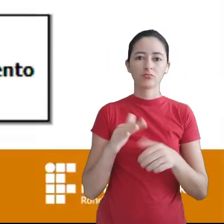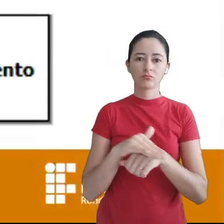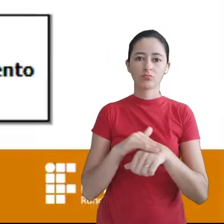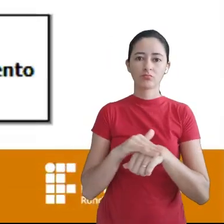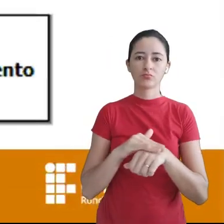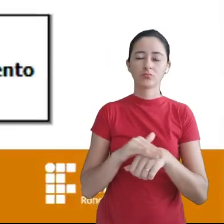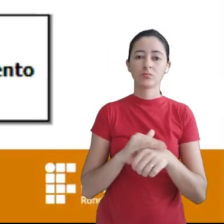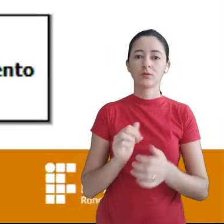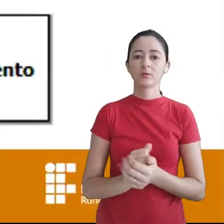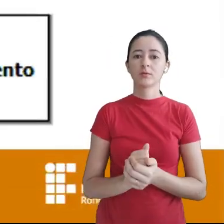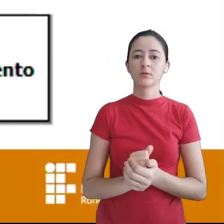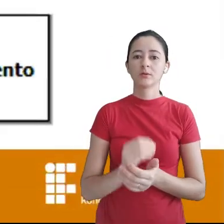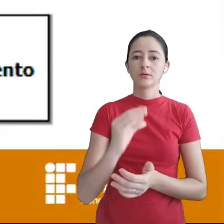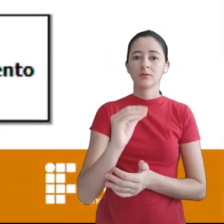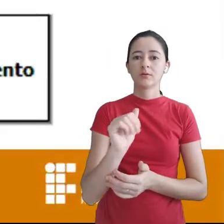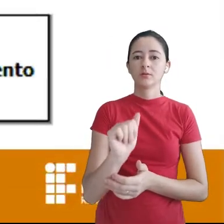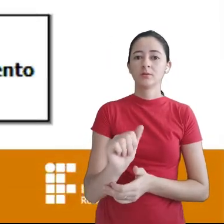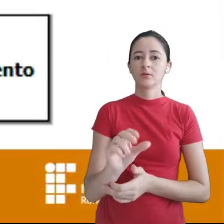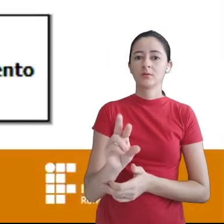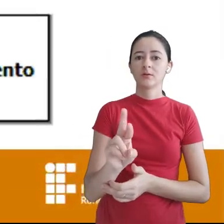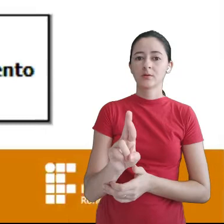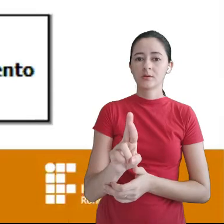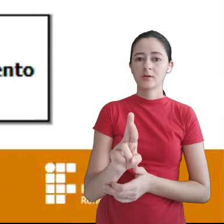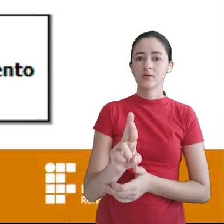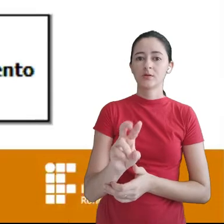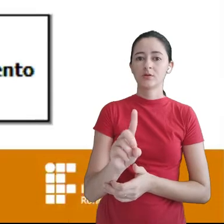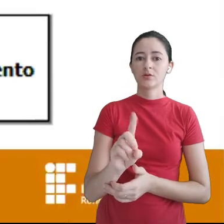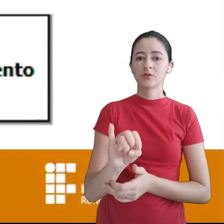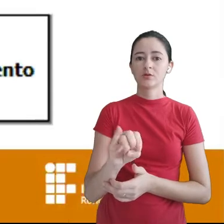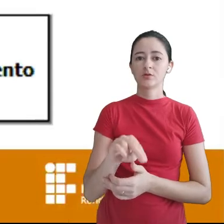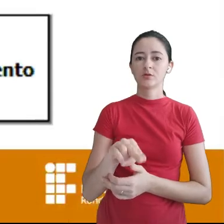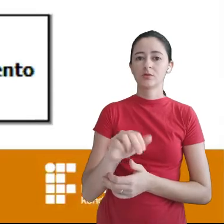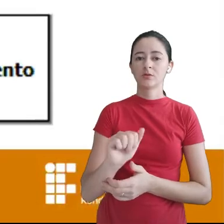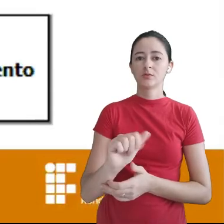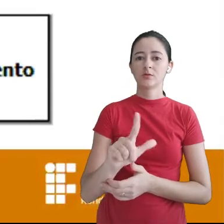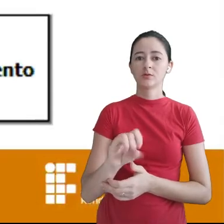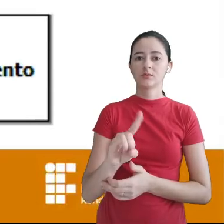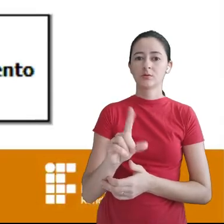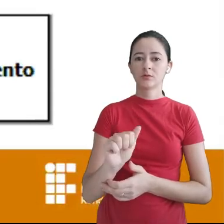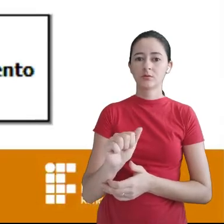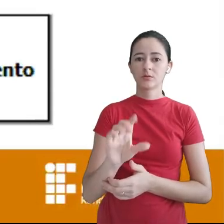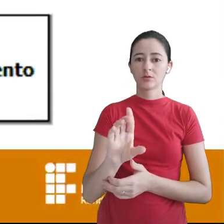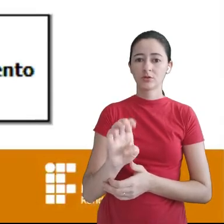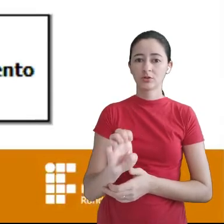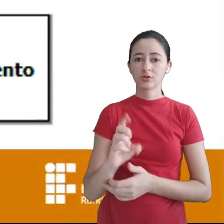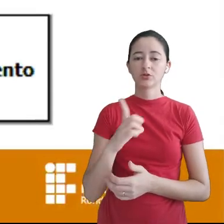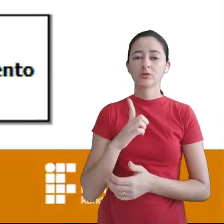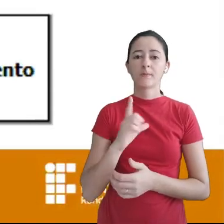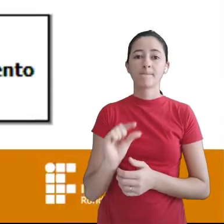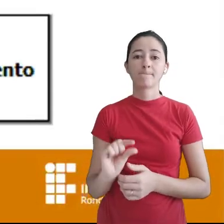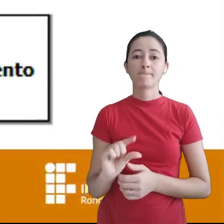Pois bem. Vamos falar agora especificamente da cardinalidade máxima.